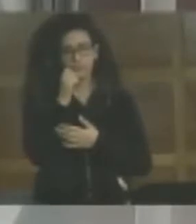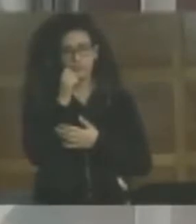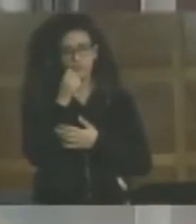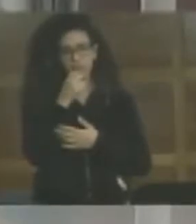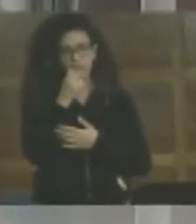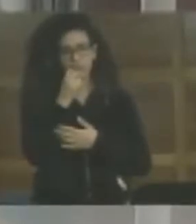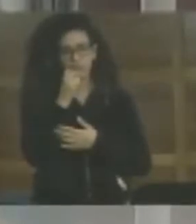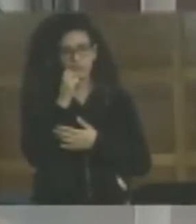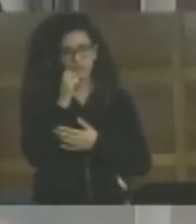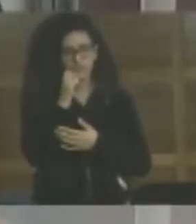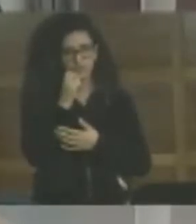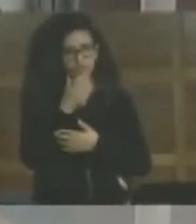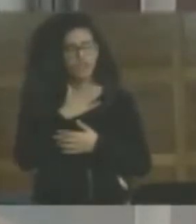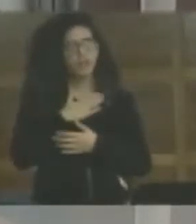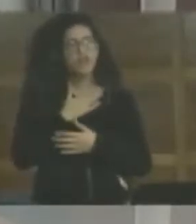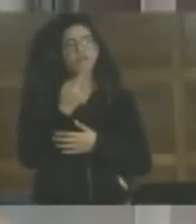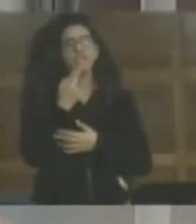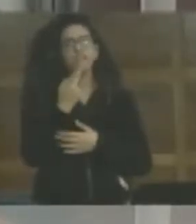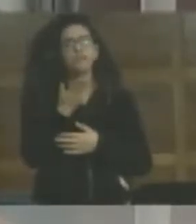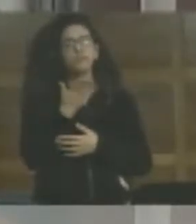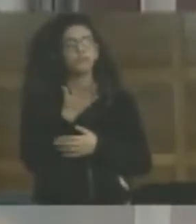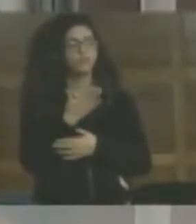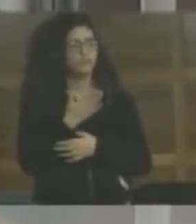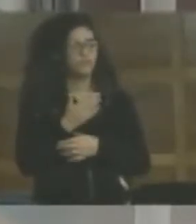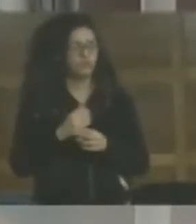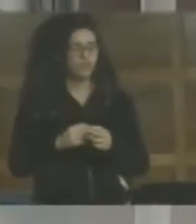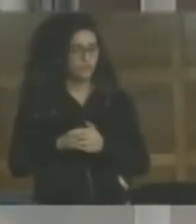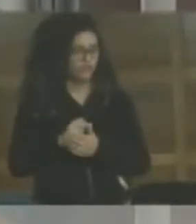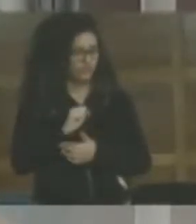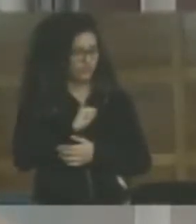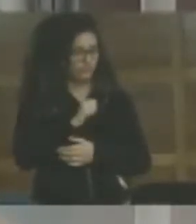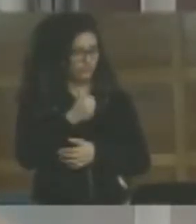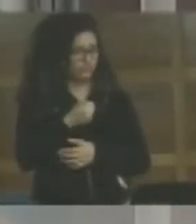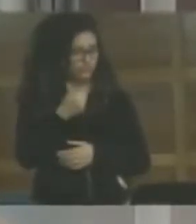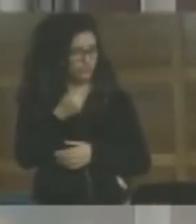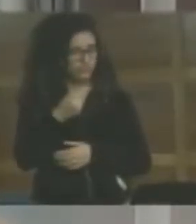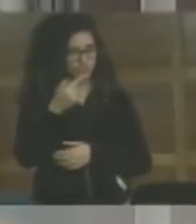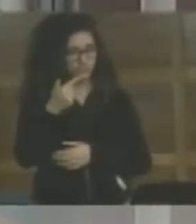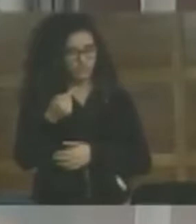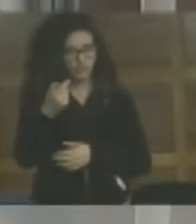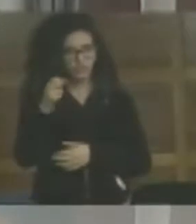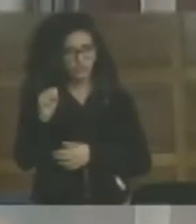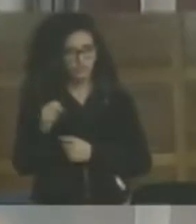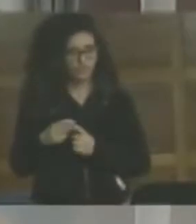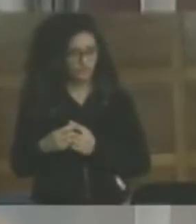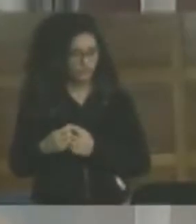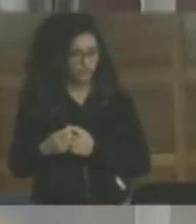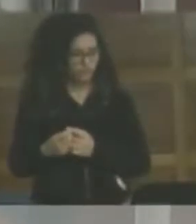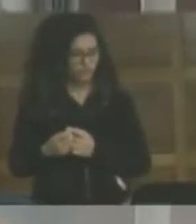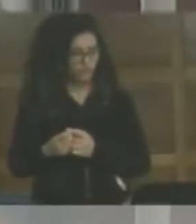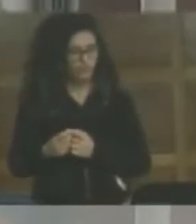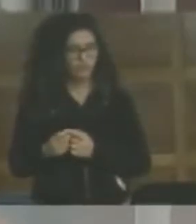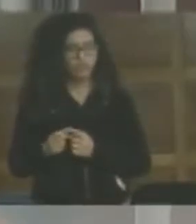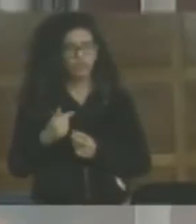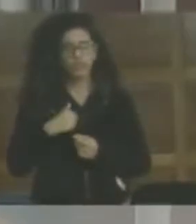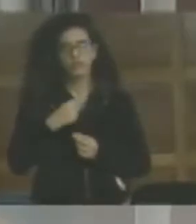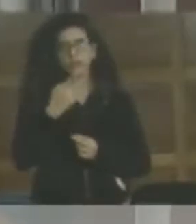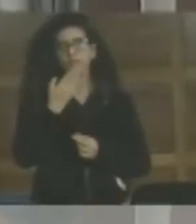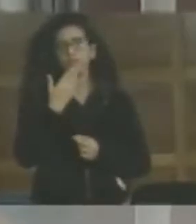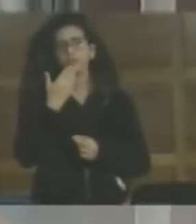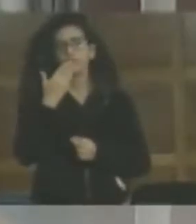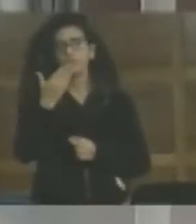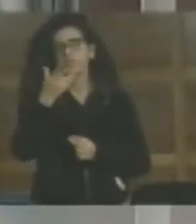da minha indicação número 1778, onde eu solicito